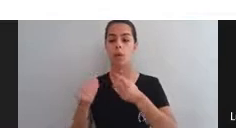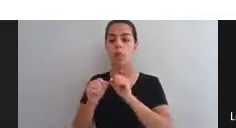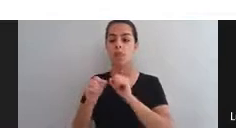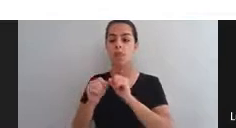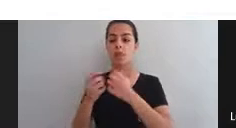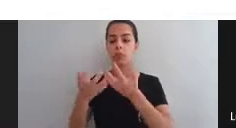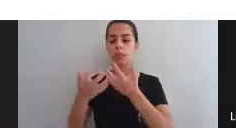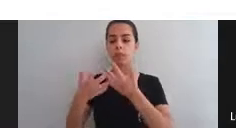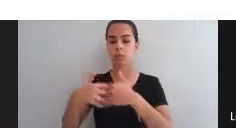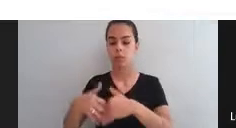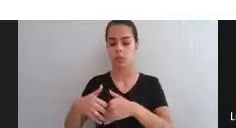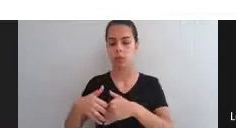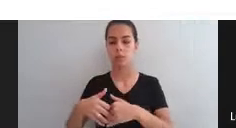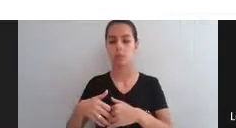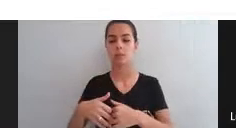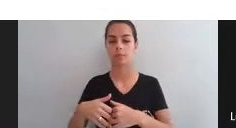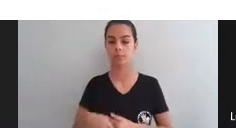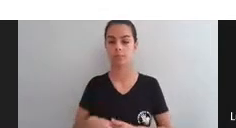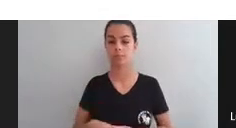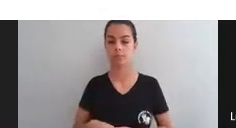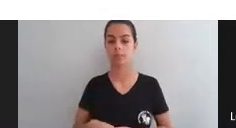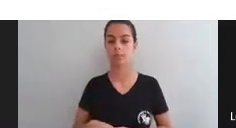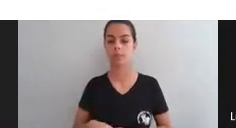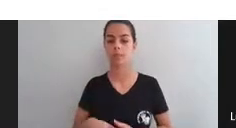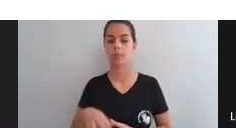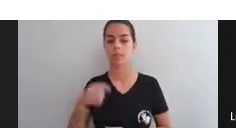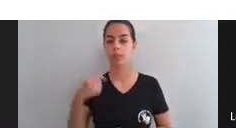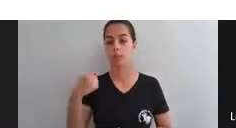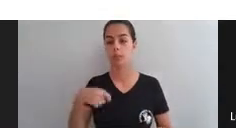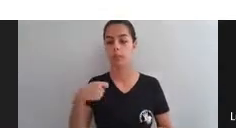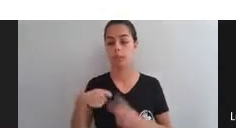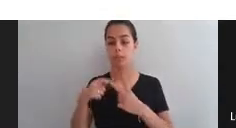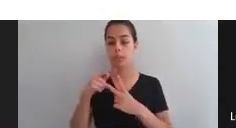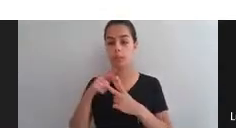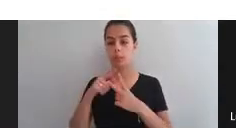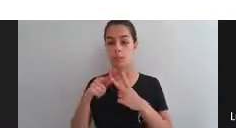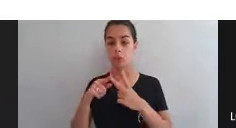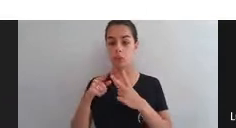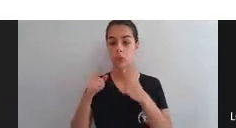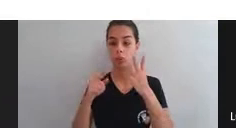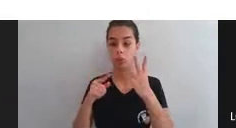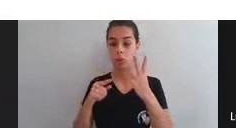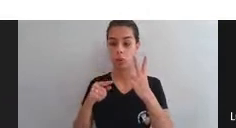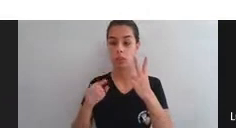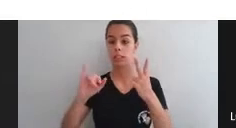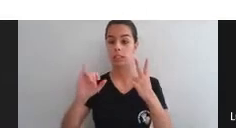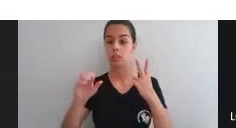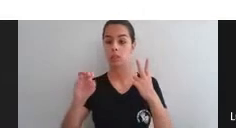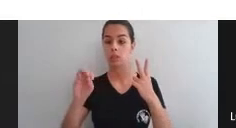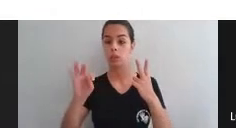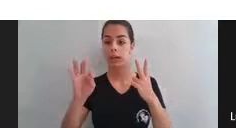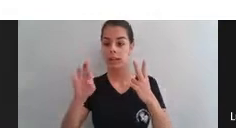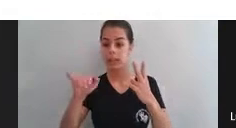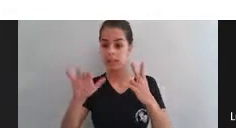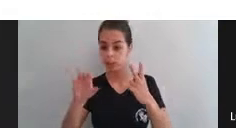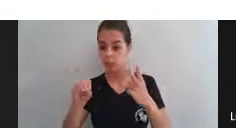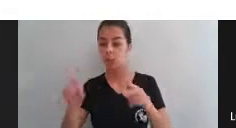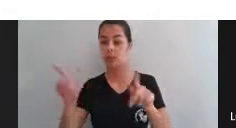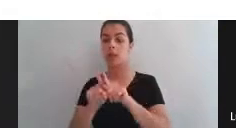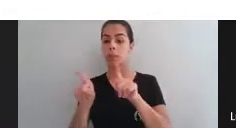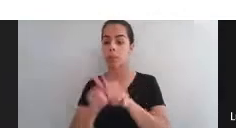ciclo. Tem que ser dois processos isotérmicos e dois processos adiabáticos. E eu esquematizei isso aqui mais